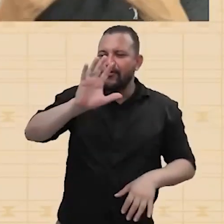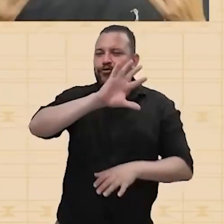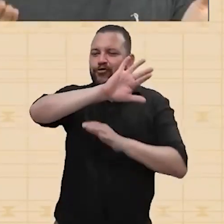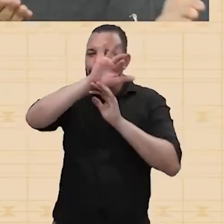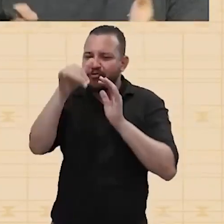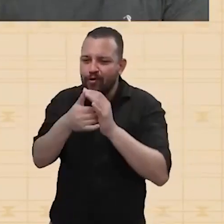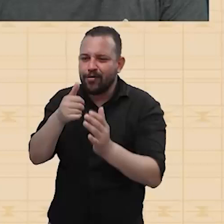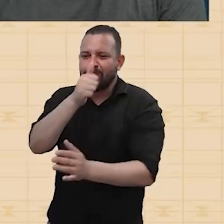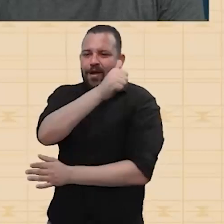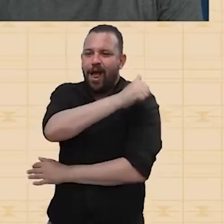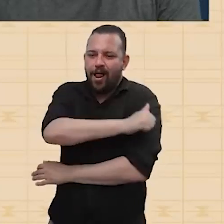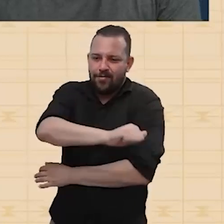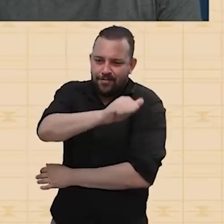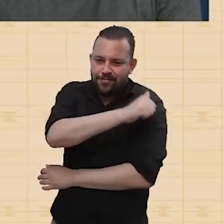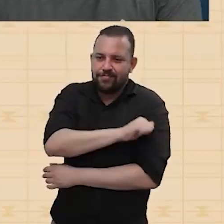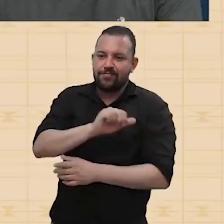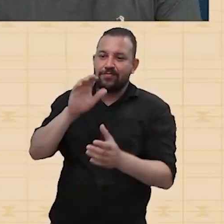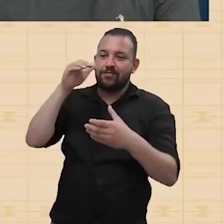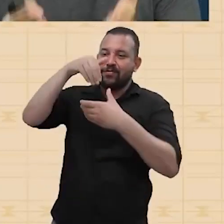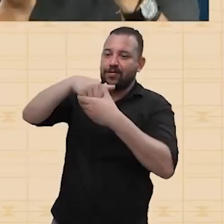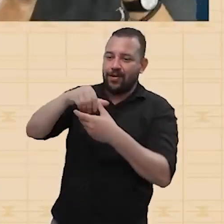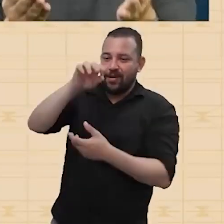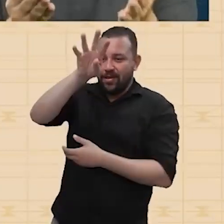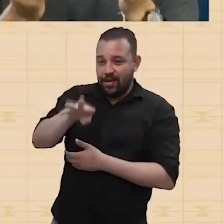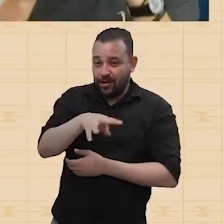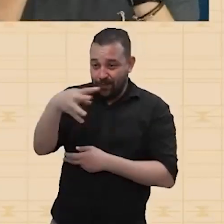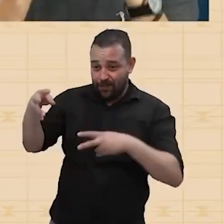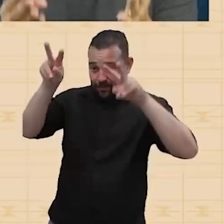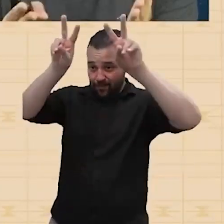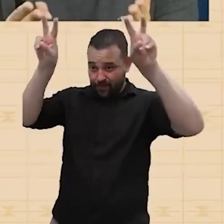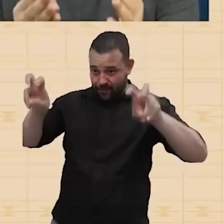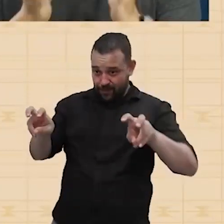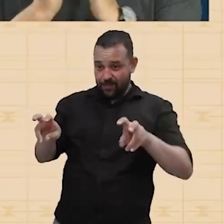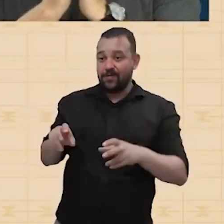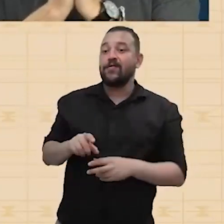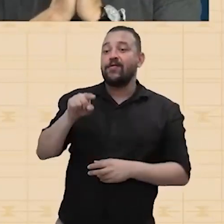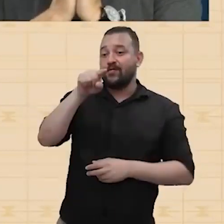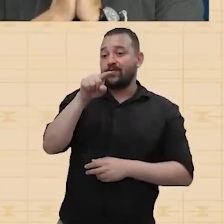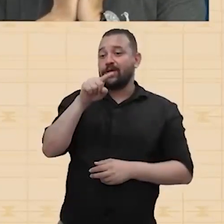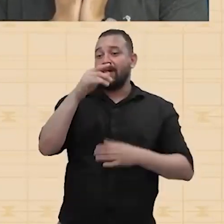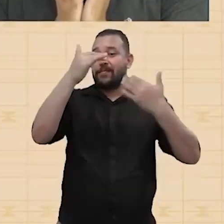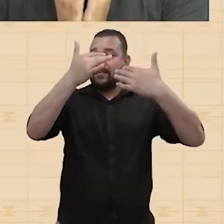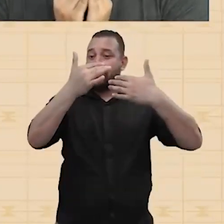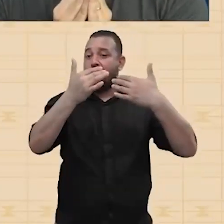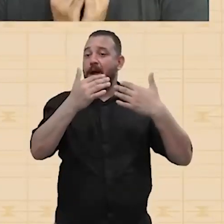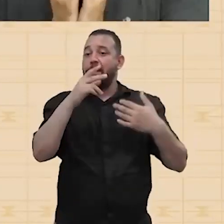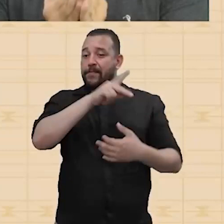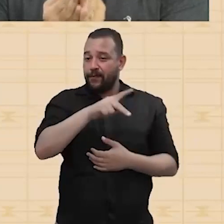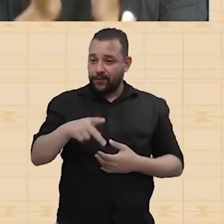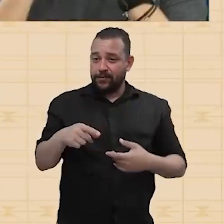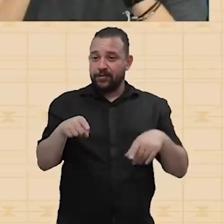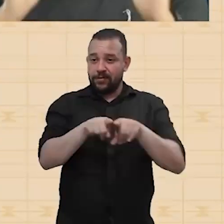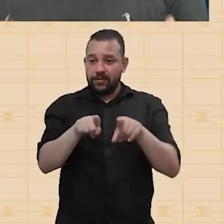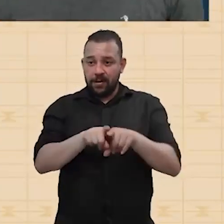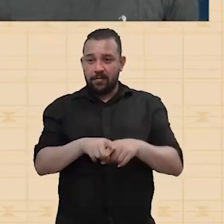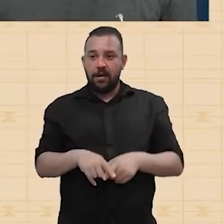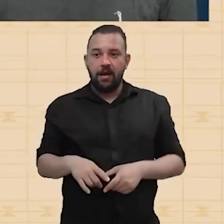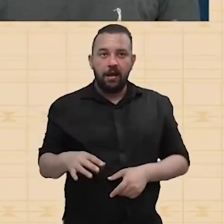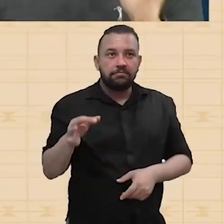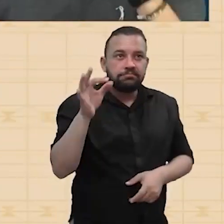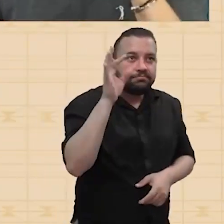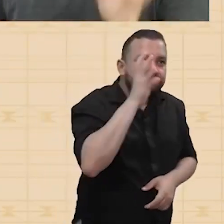todos os professores dentro de tabela periódica. Tá bom? Para você que é professor, para você que é aluno, para você que é admirador da química, grave